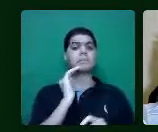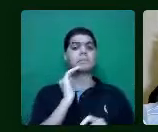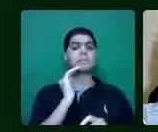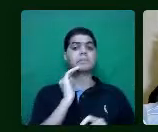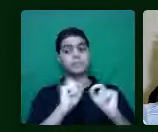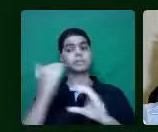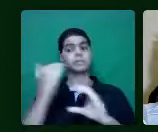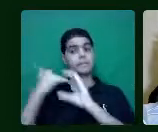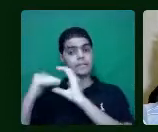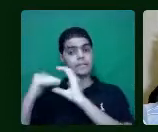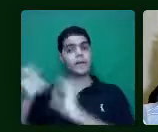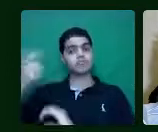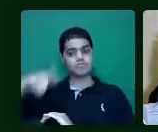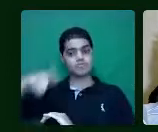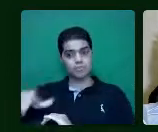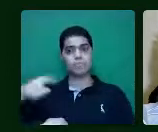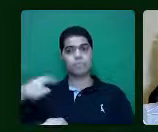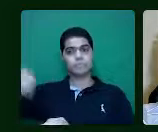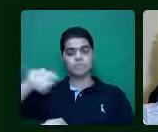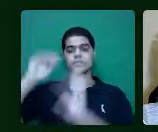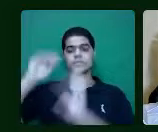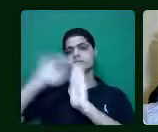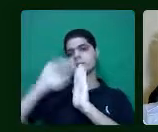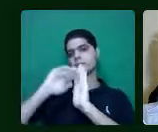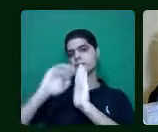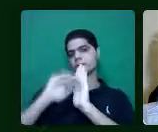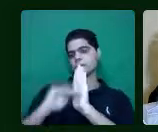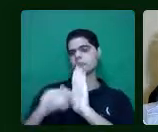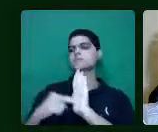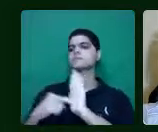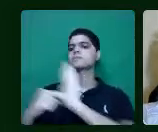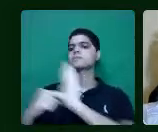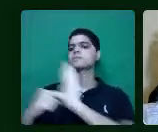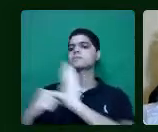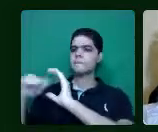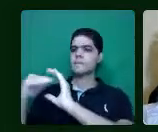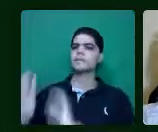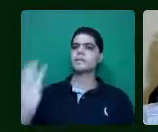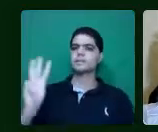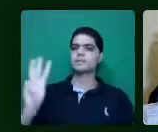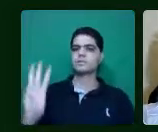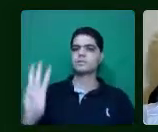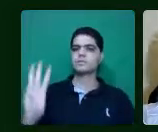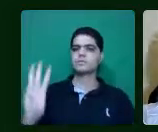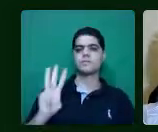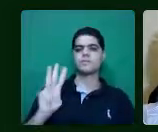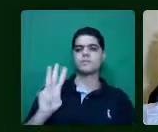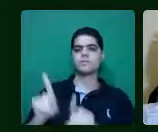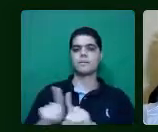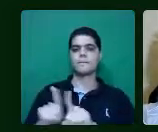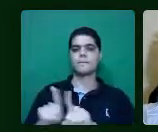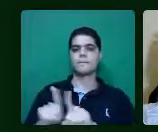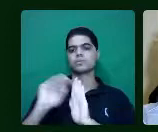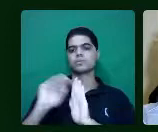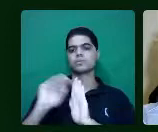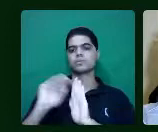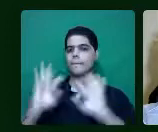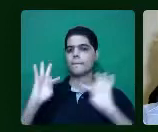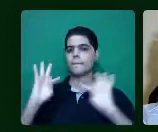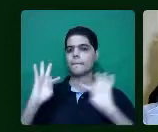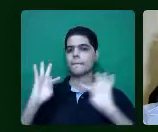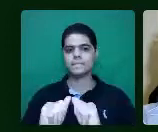certinho, porque daí vocês vão receber toda essa programação das lives, o link da plataforma e os próximos passos. Falando aqui,